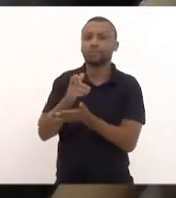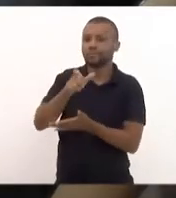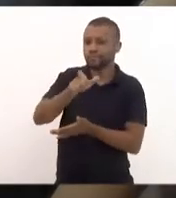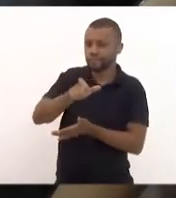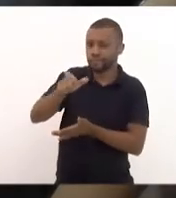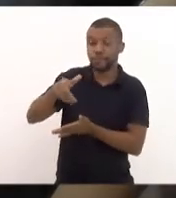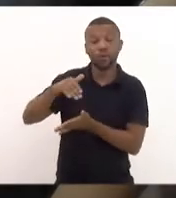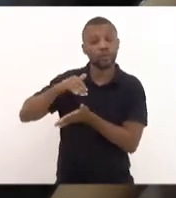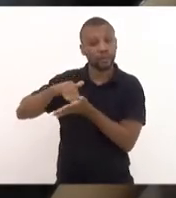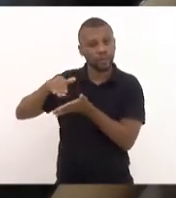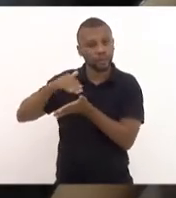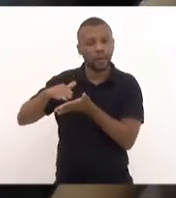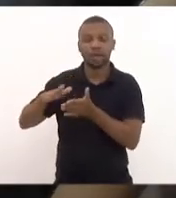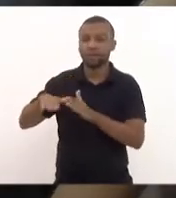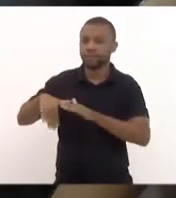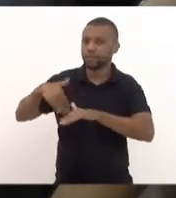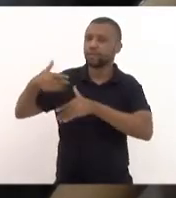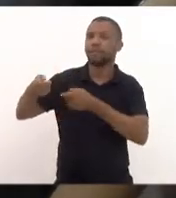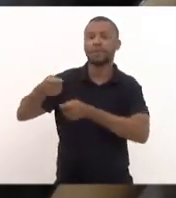Econômico, e ele dizia